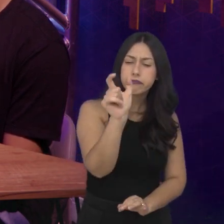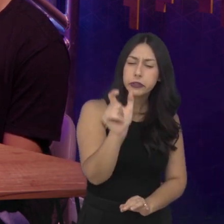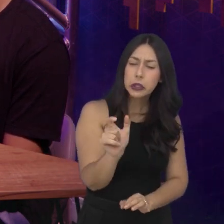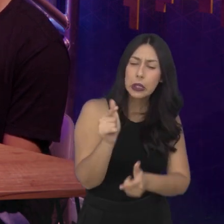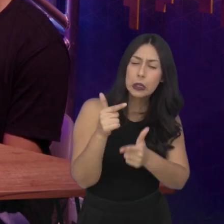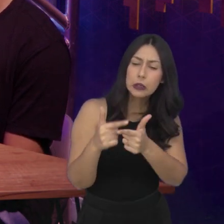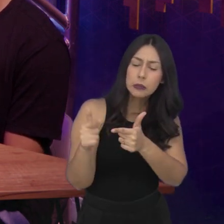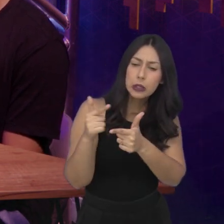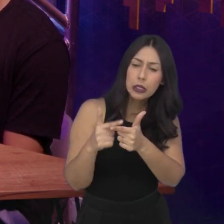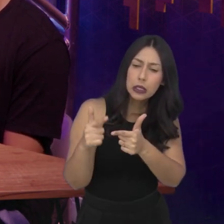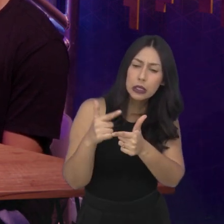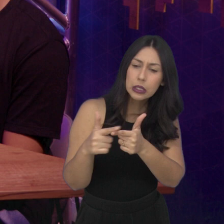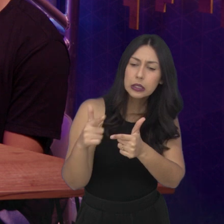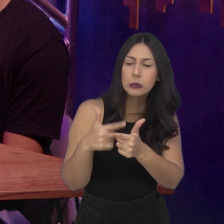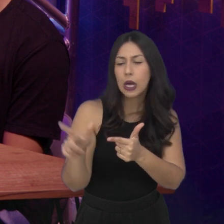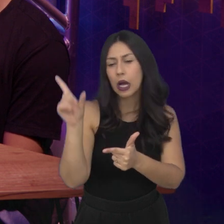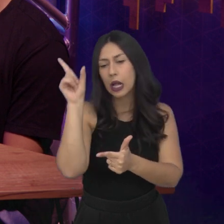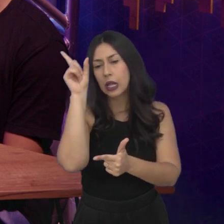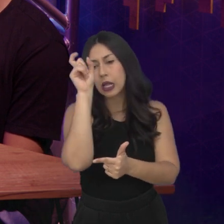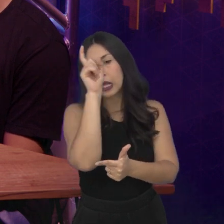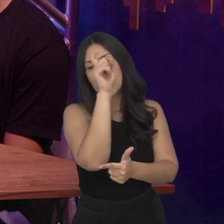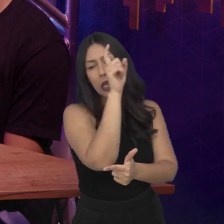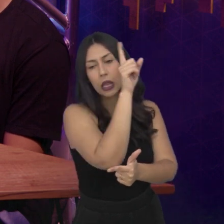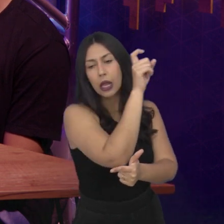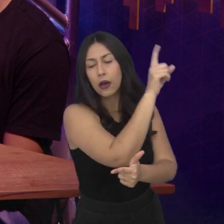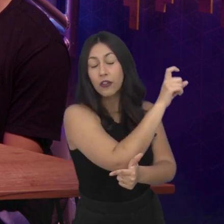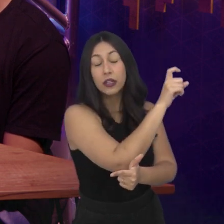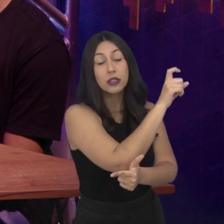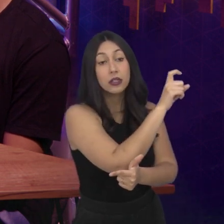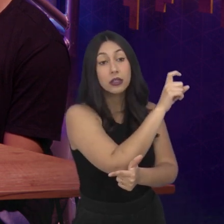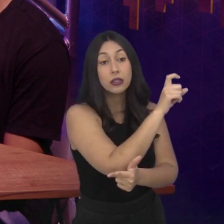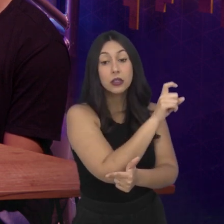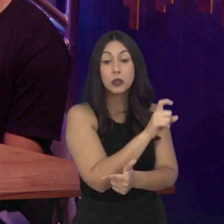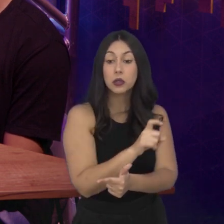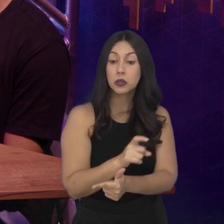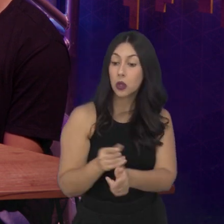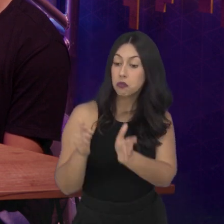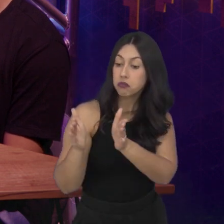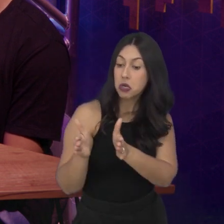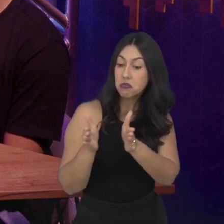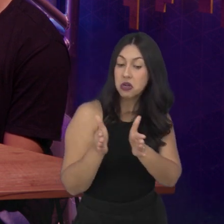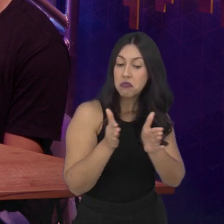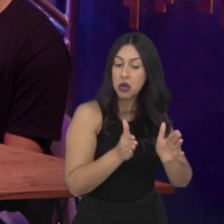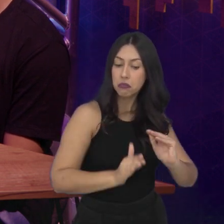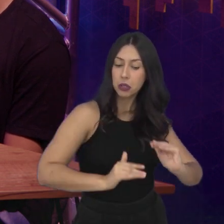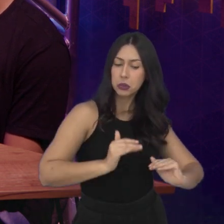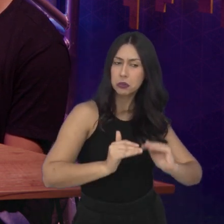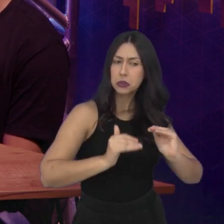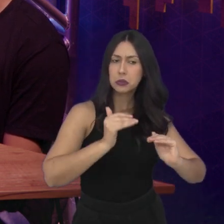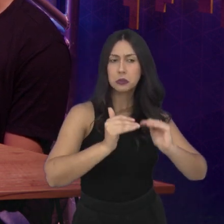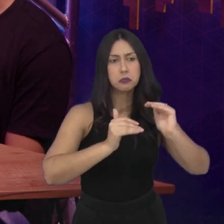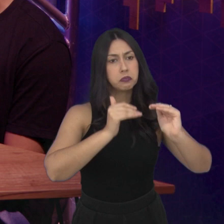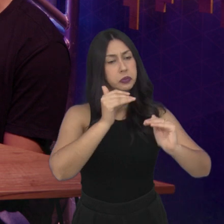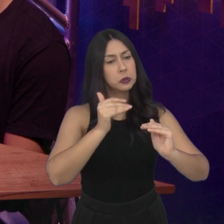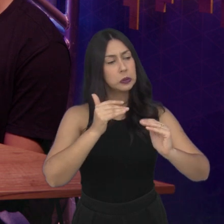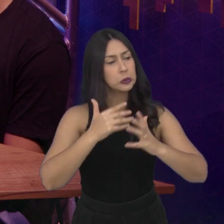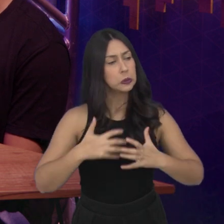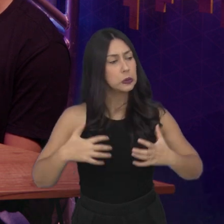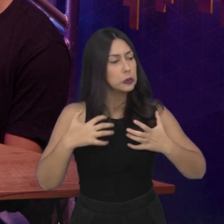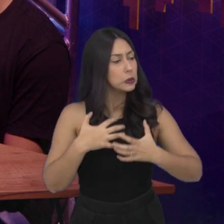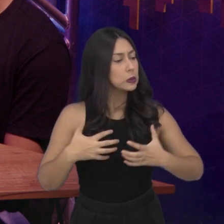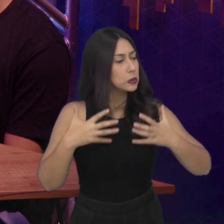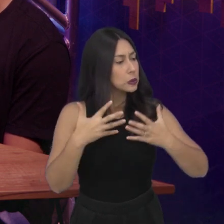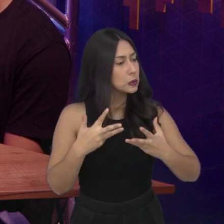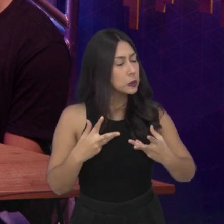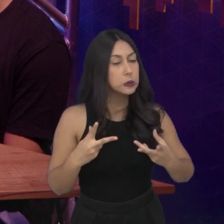alguma dificuldade, alguma coisa, né, complexa, e ele vai se desenvolvendo, ele vai se curando ao